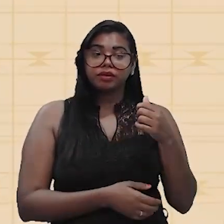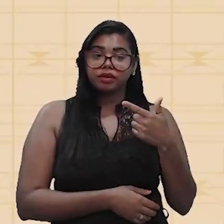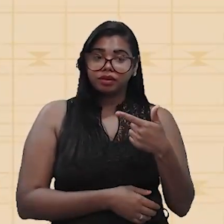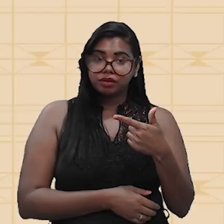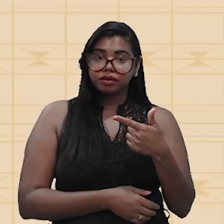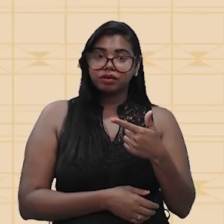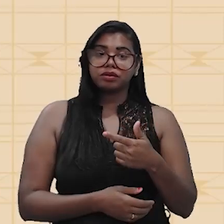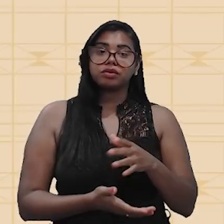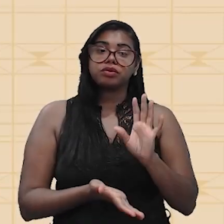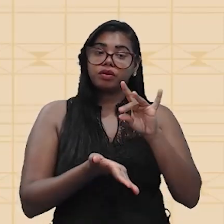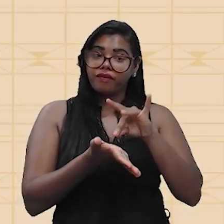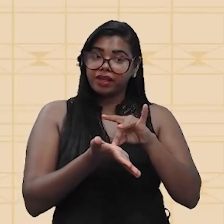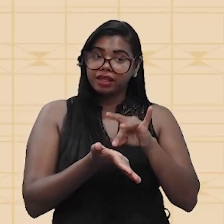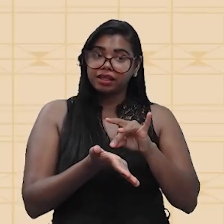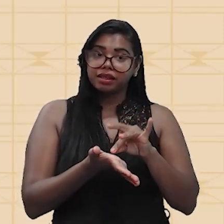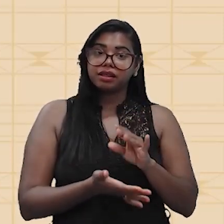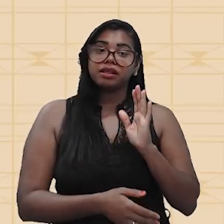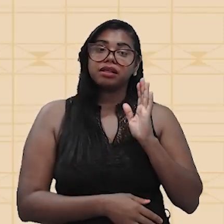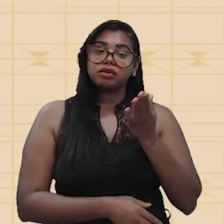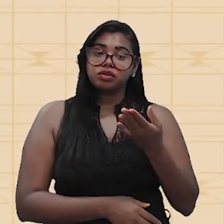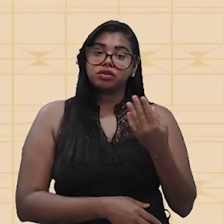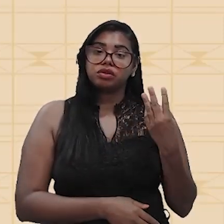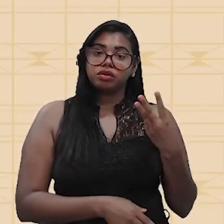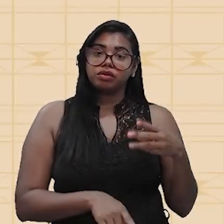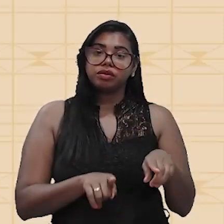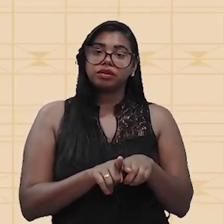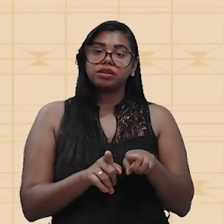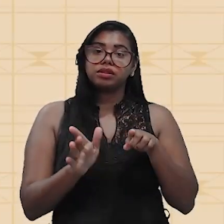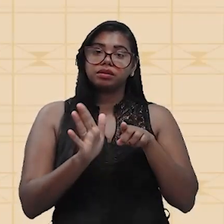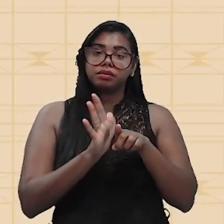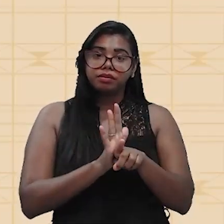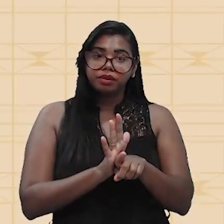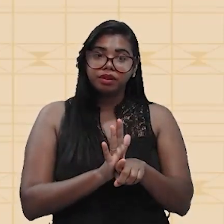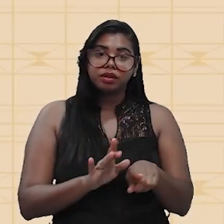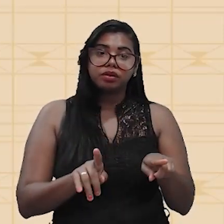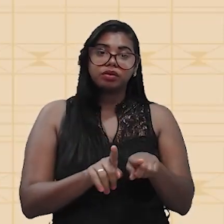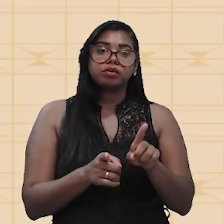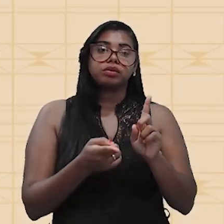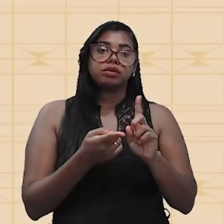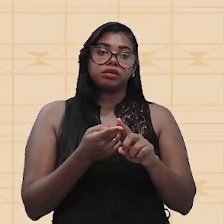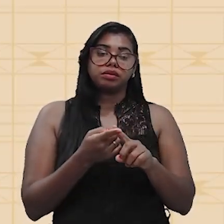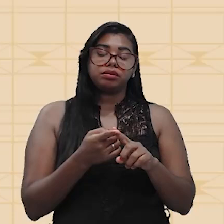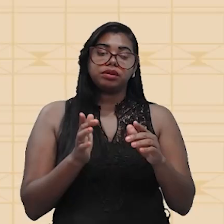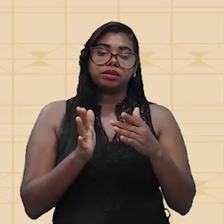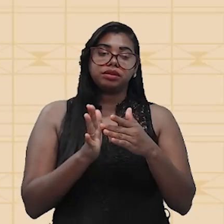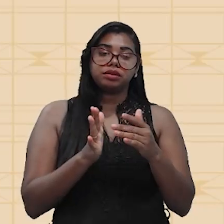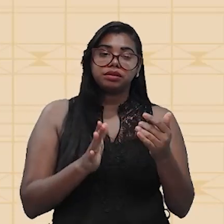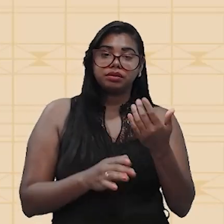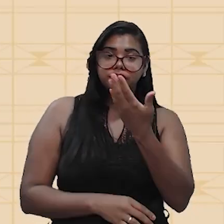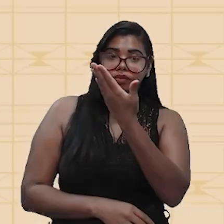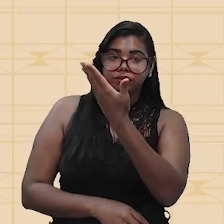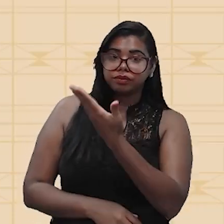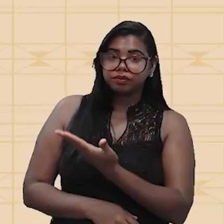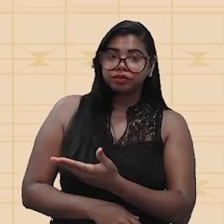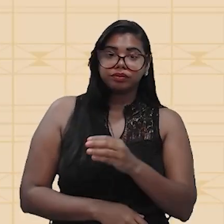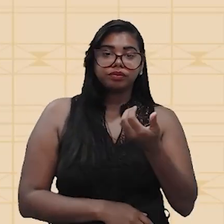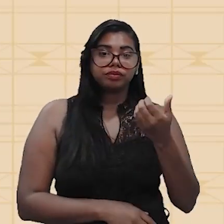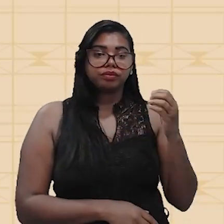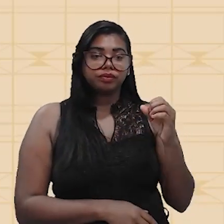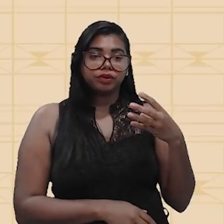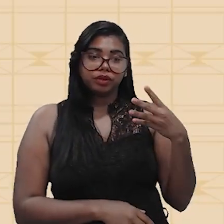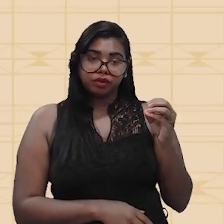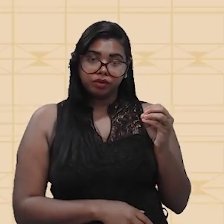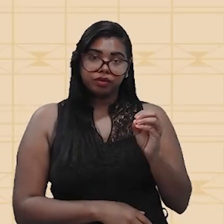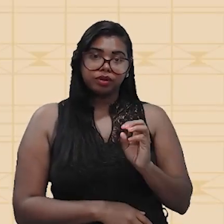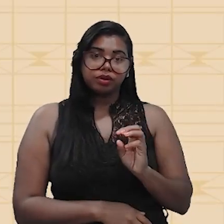verdadeiro. Já o item 3.3, ele pergunta se a potência dissipada no resistor de 10 é de 40 ohms. Como é que a